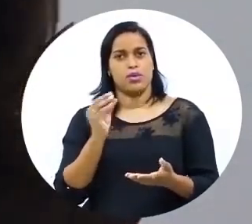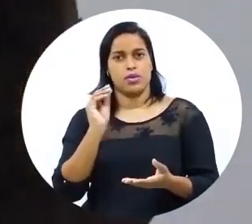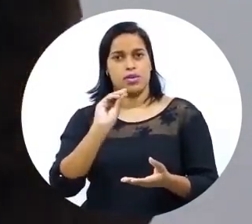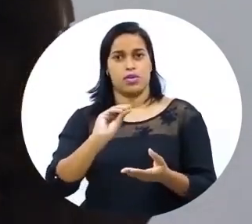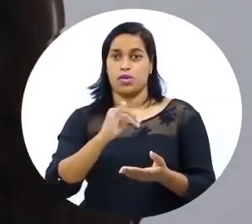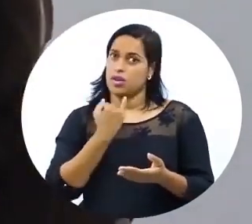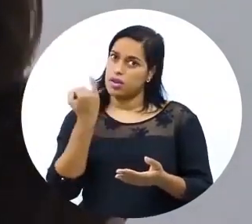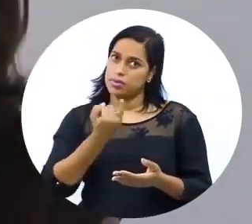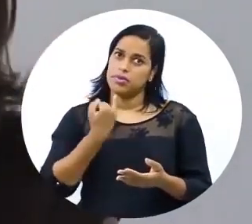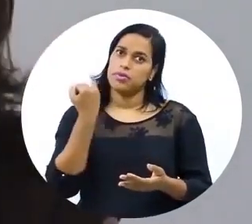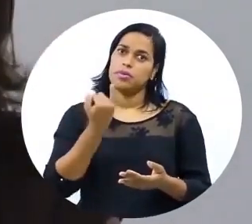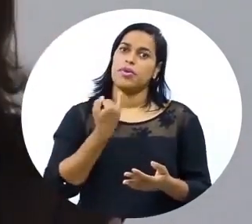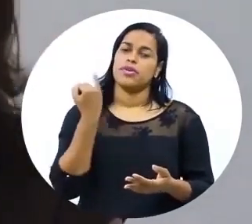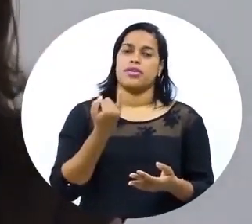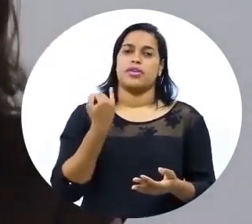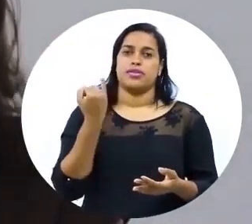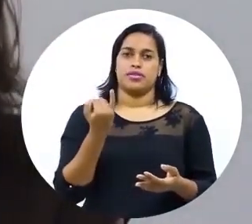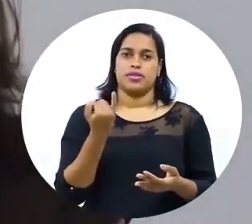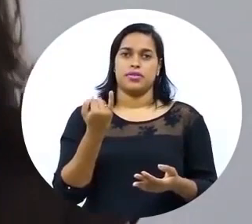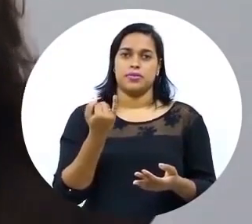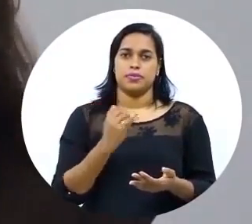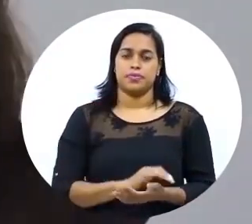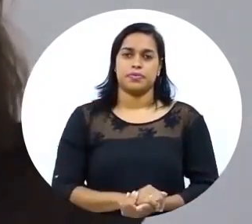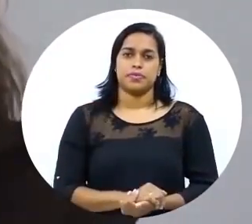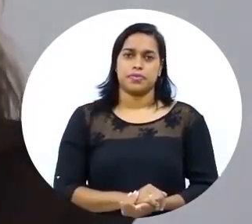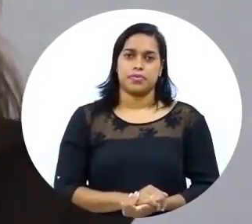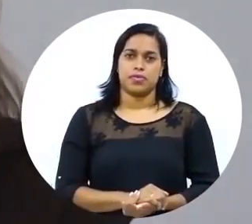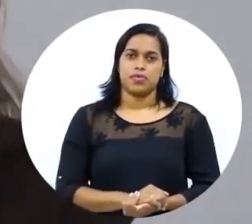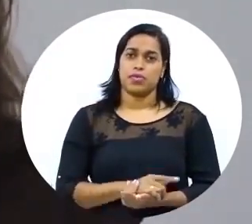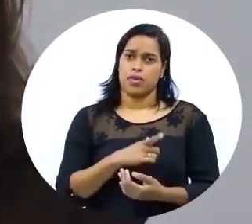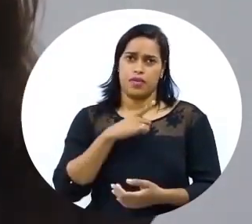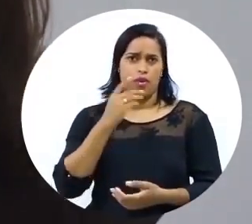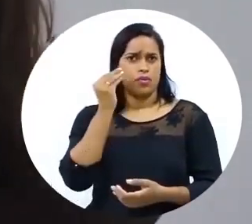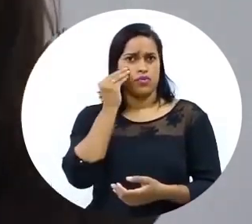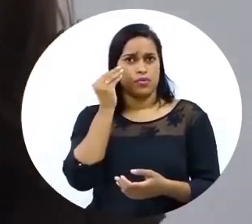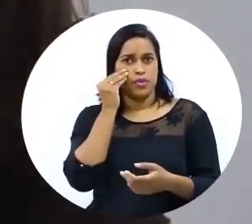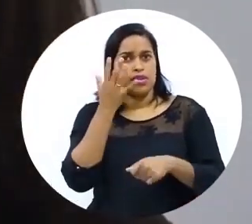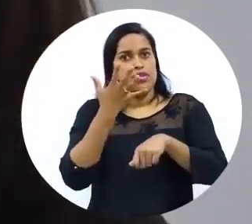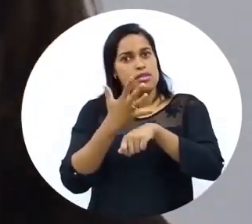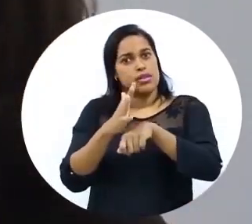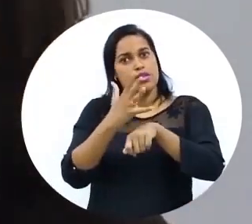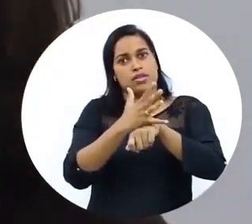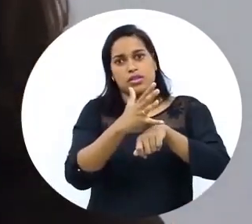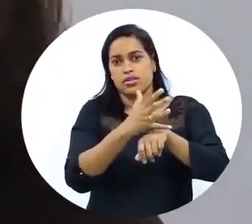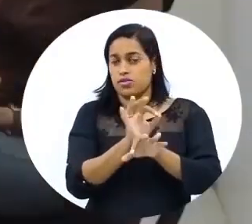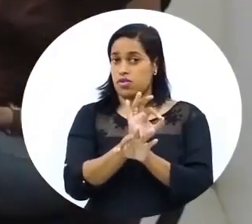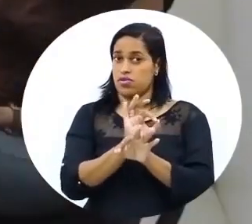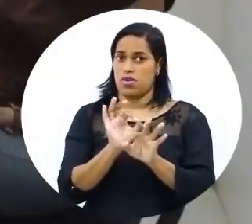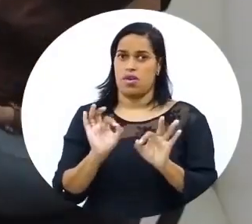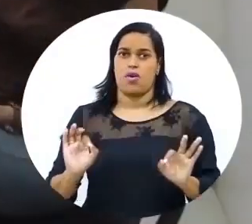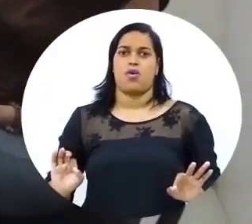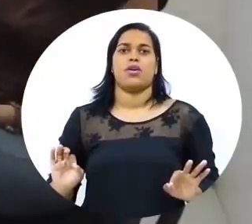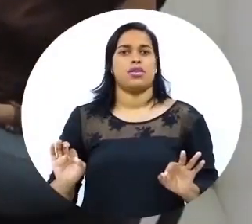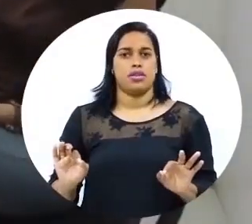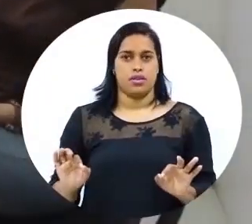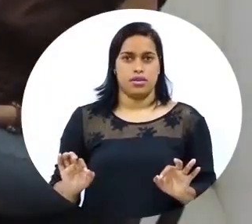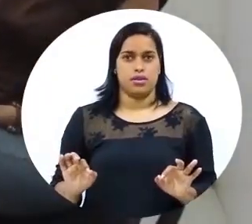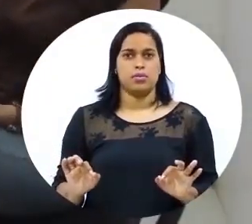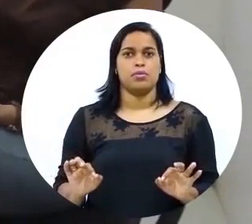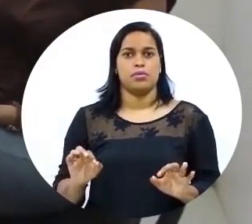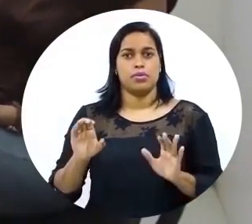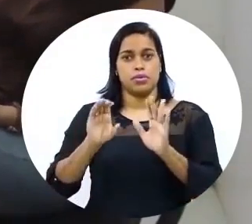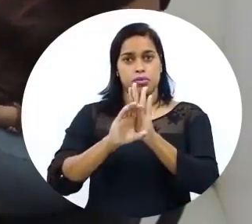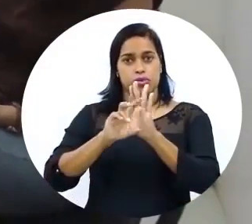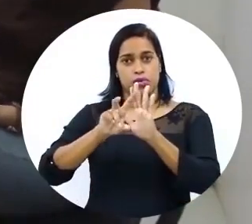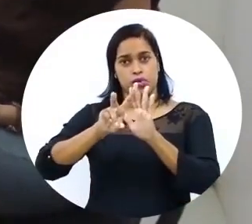Também acho. Né? A gente tem, se você tiver uma experiência de estágio, isso pode contar no currículo para o primeiro